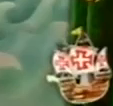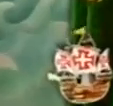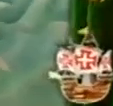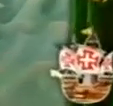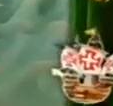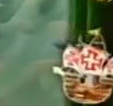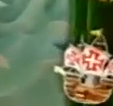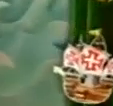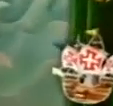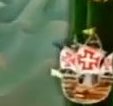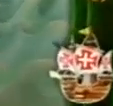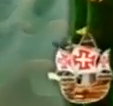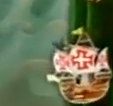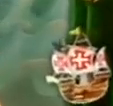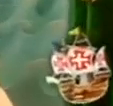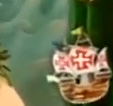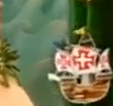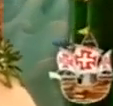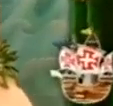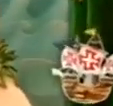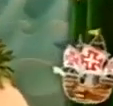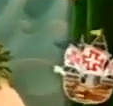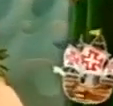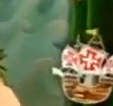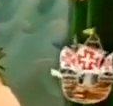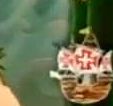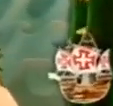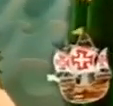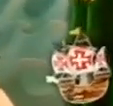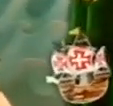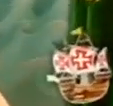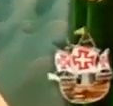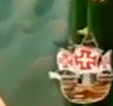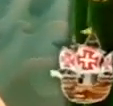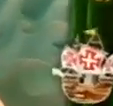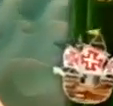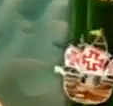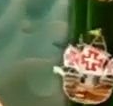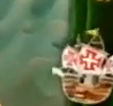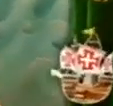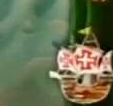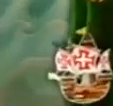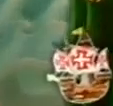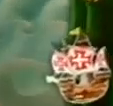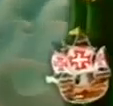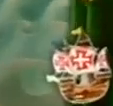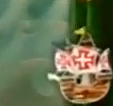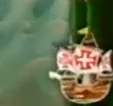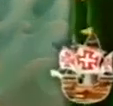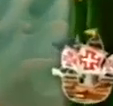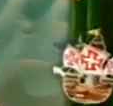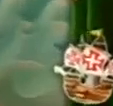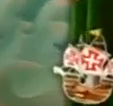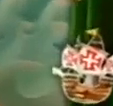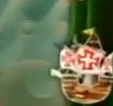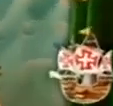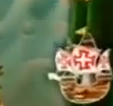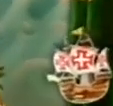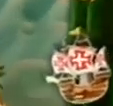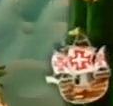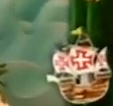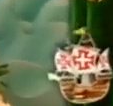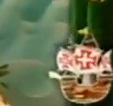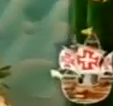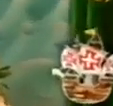viu a terra e disse: uau! Não foi não, foi envio, foi um plano imperial para